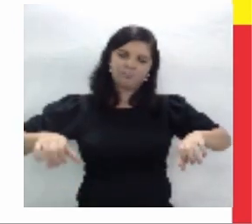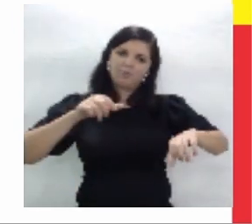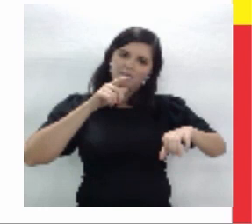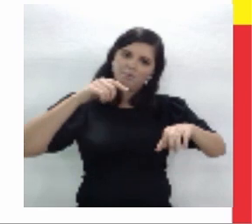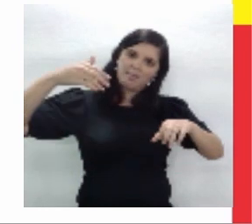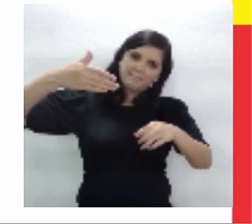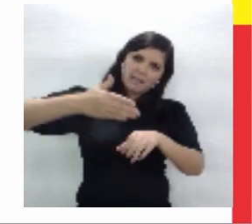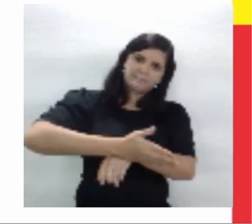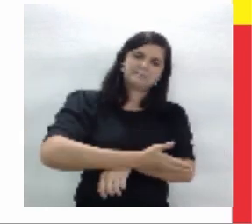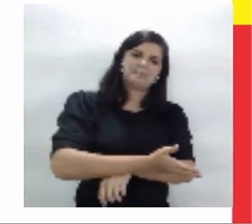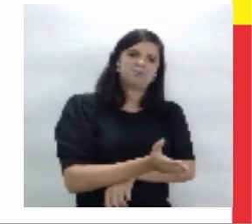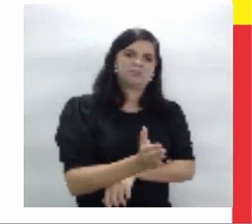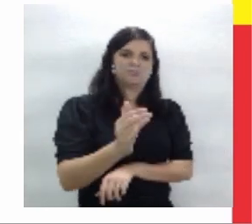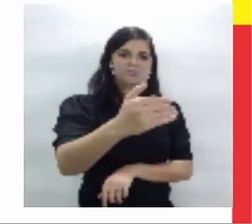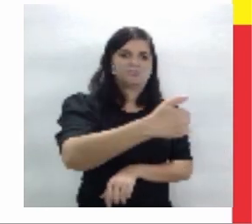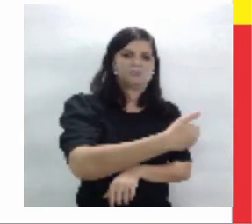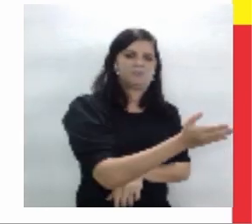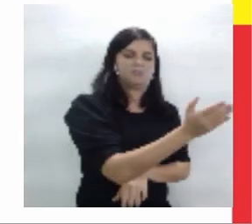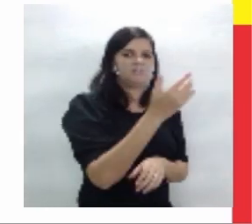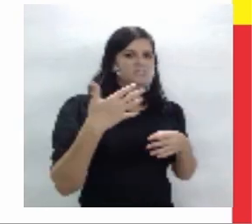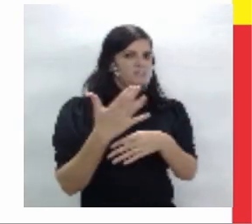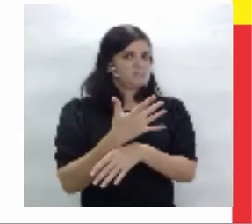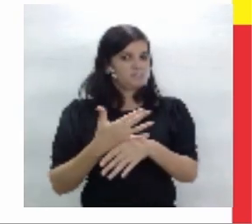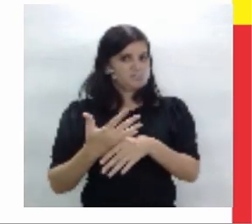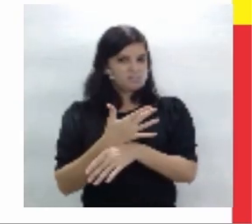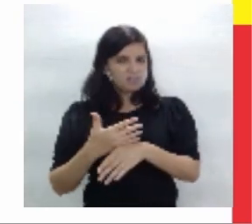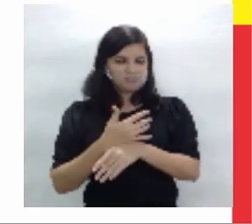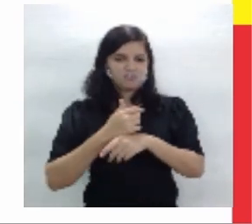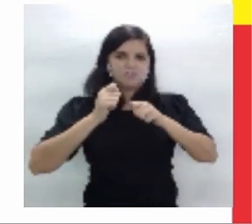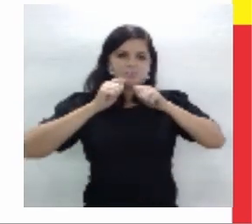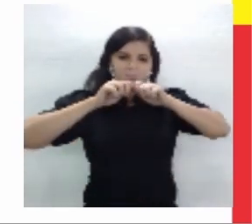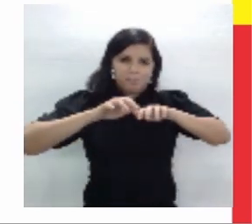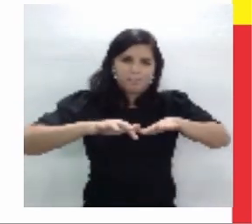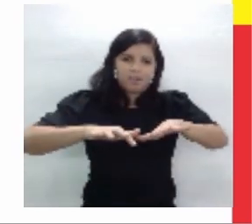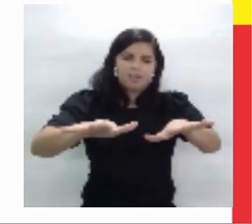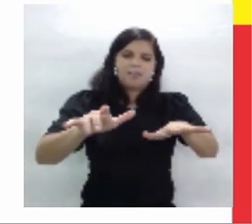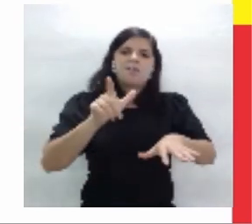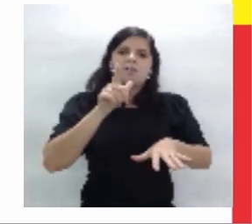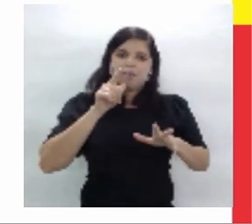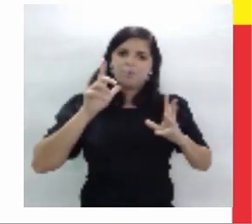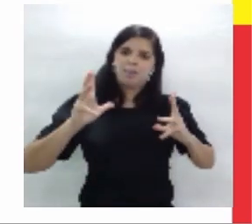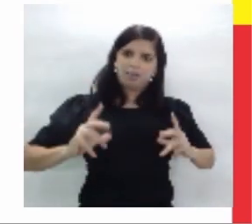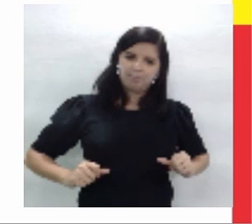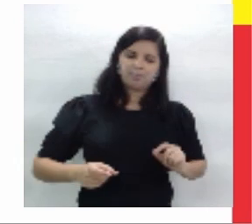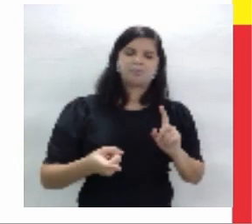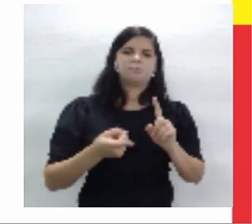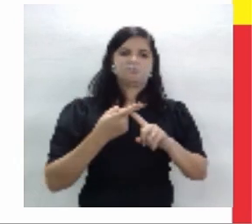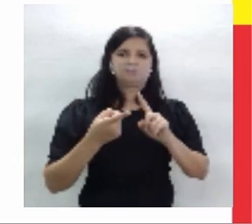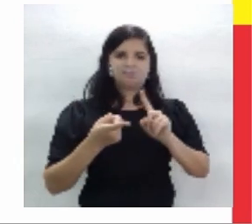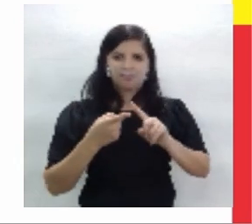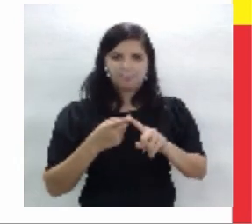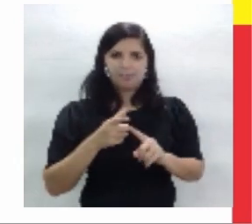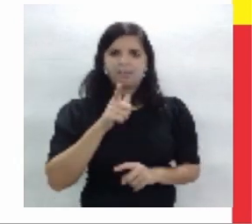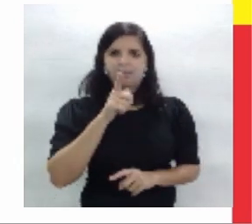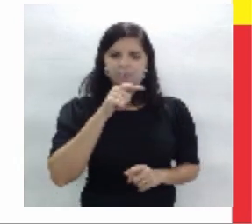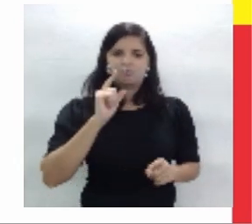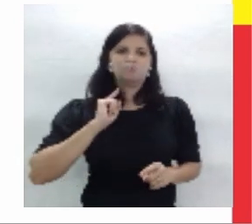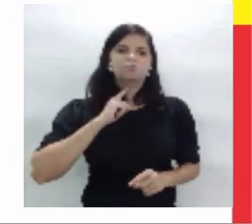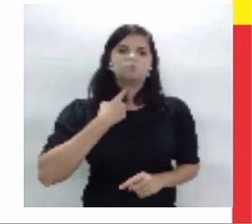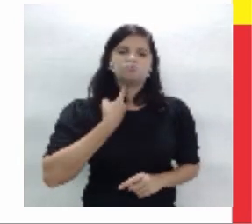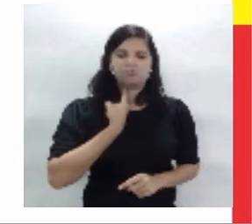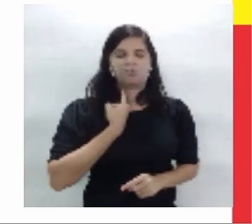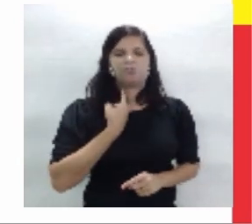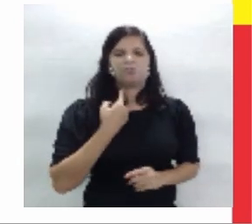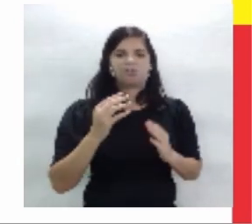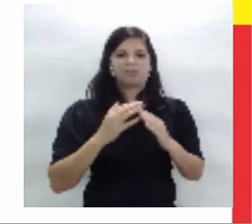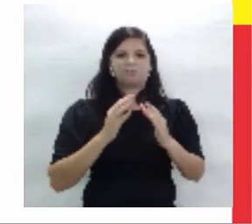Encanações passam por baixo da cidade, tanto levando água limpa, como também levando água suja que sai das